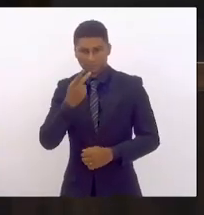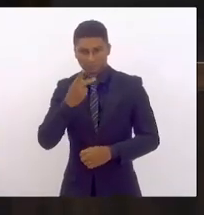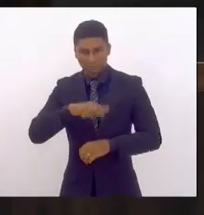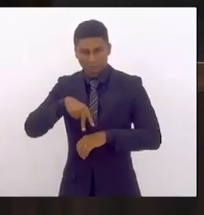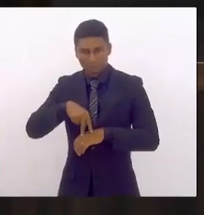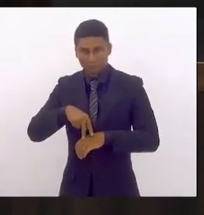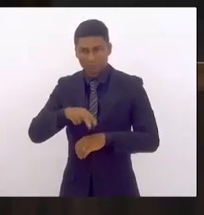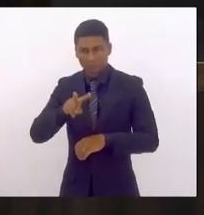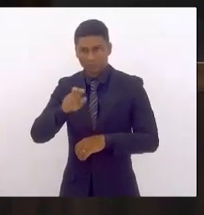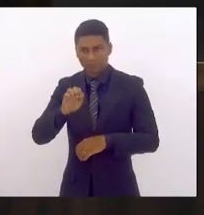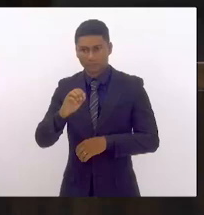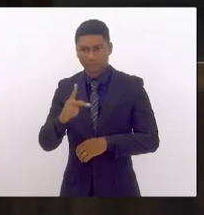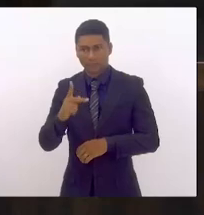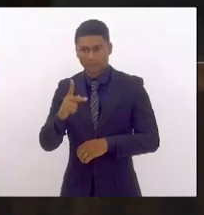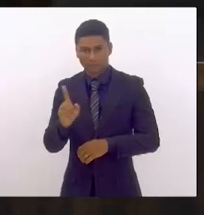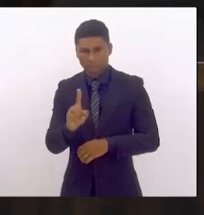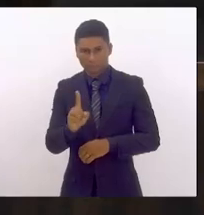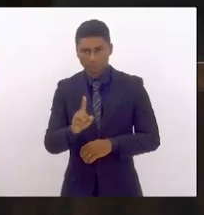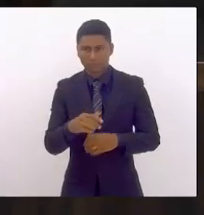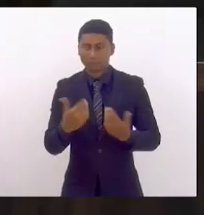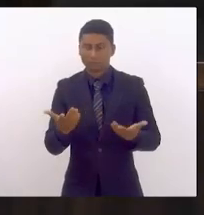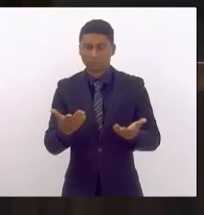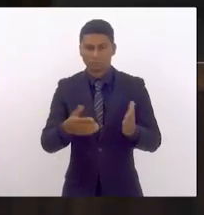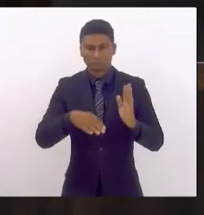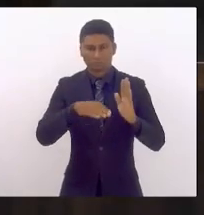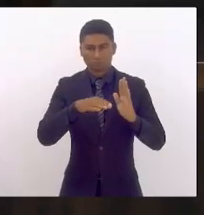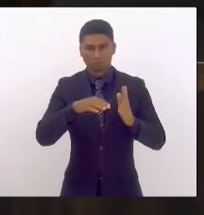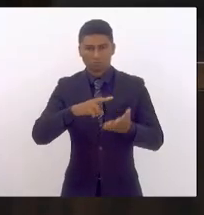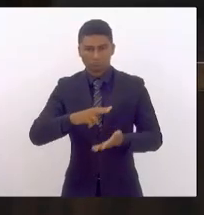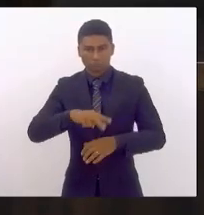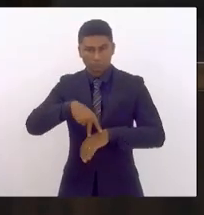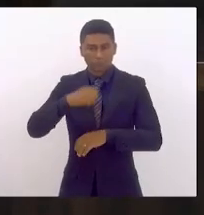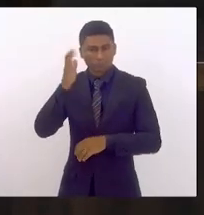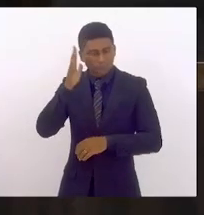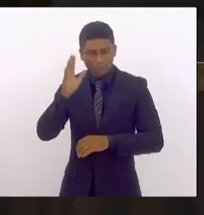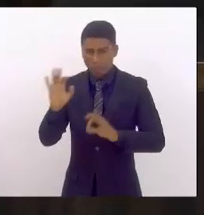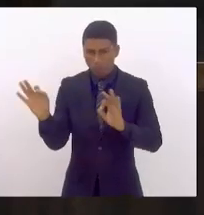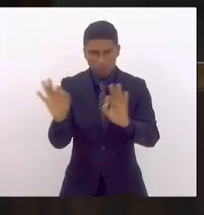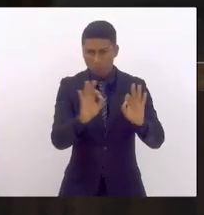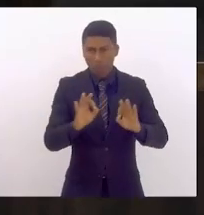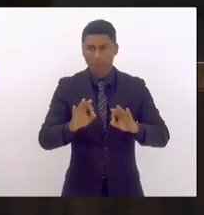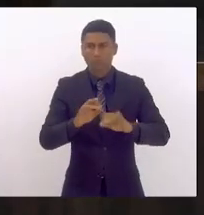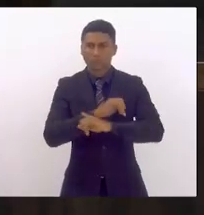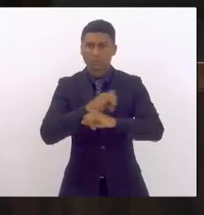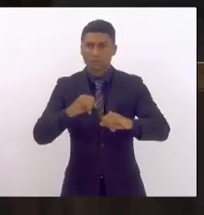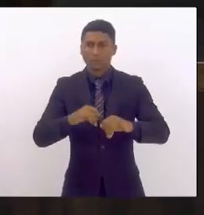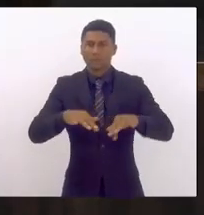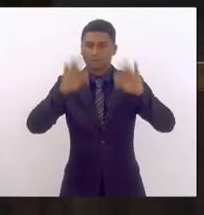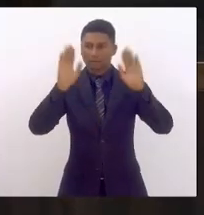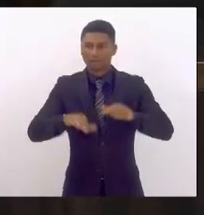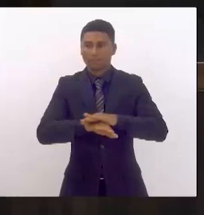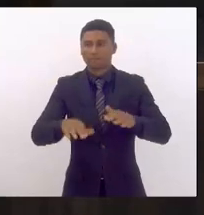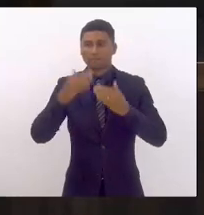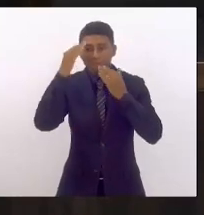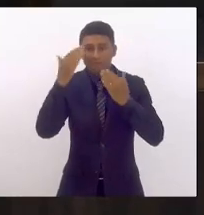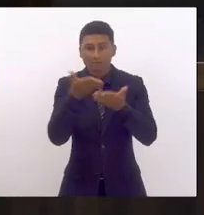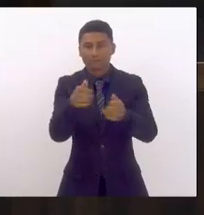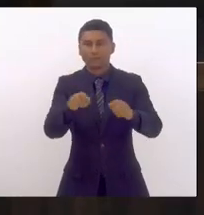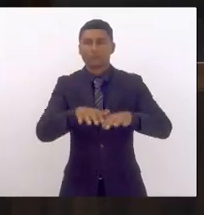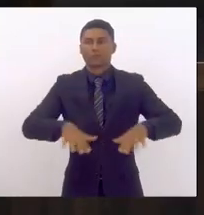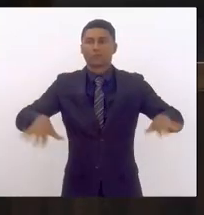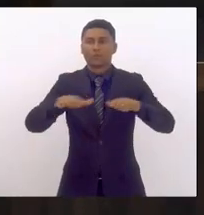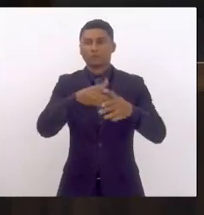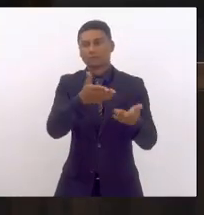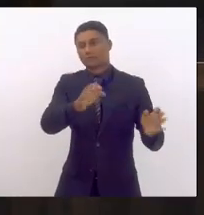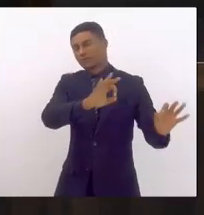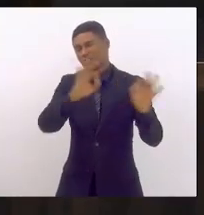Deputado valdec não Então nada mais a venda tratar em Serra se o expediente final agradecendo a todas e todos